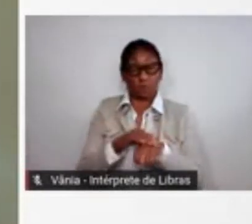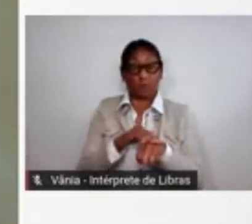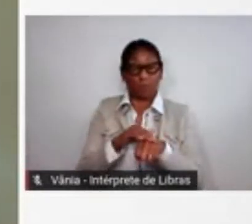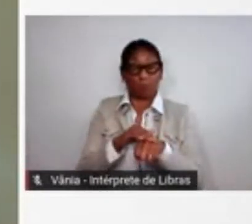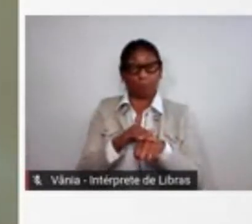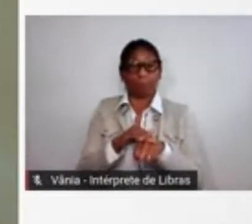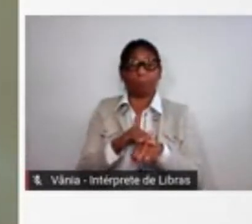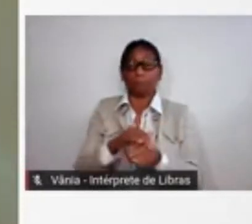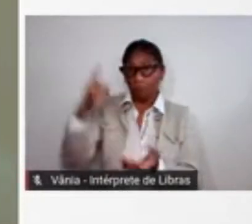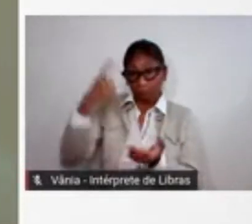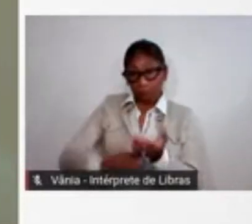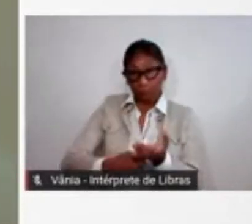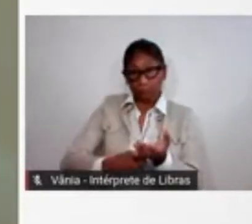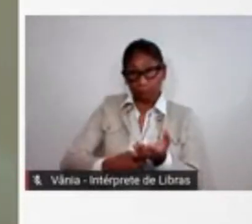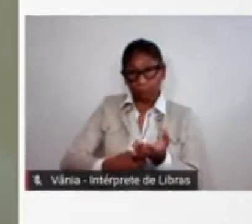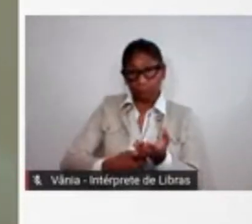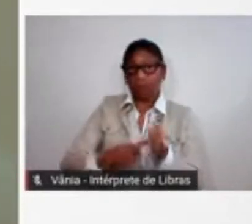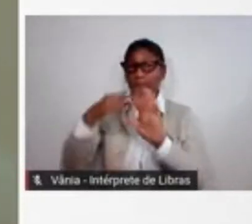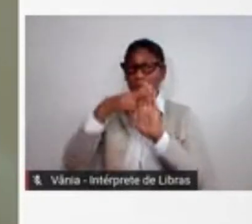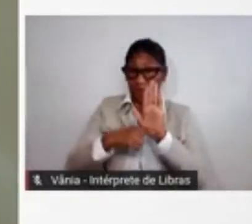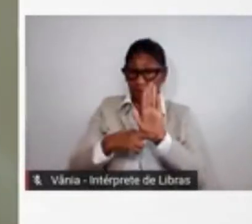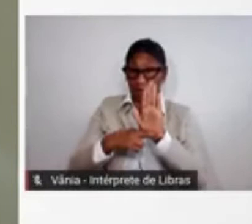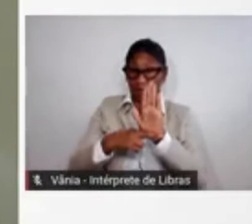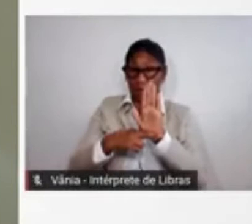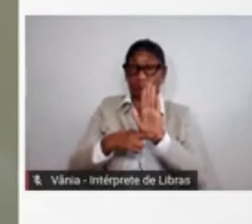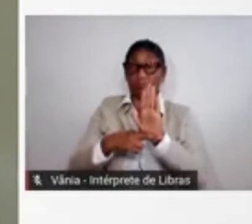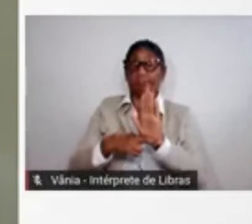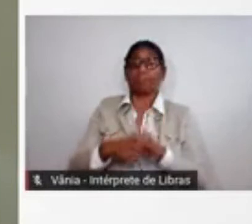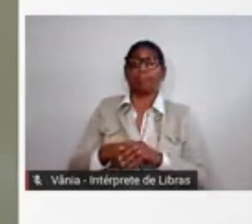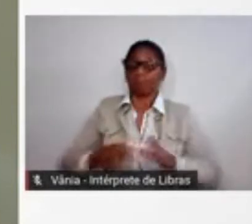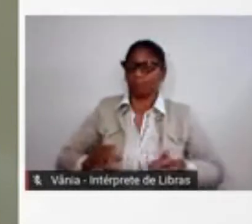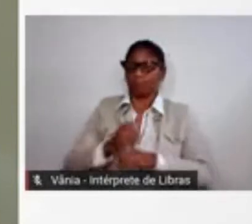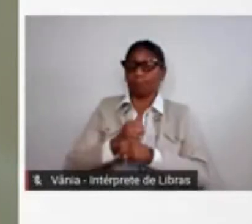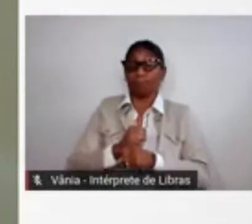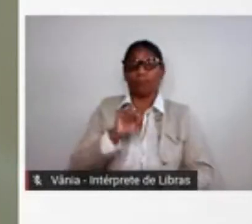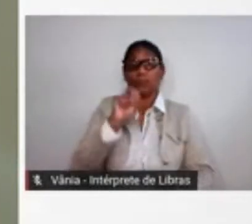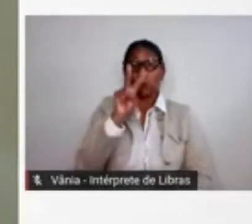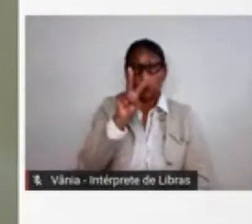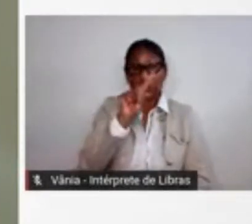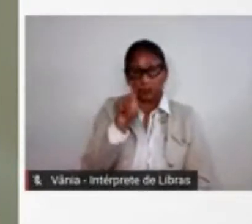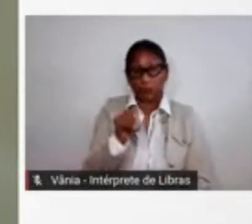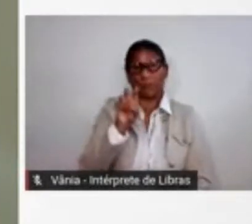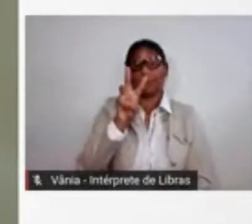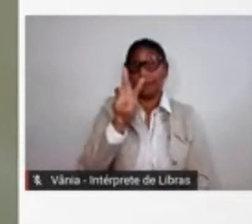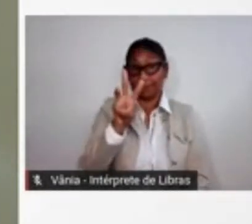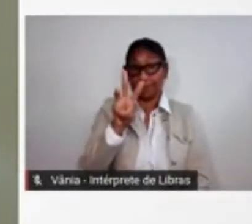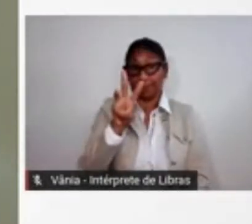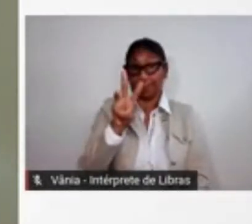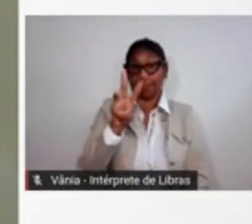por comum acordo, em pelo menos 2/3, assim decidindo, definir a